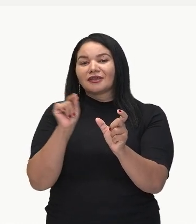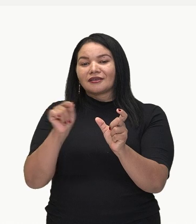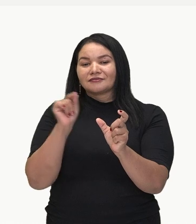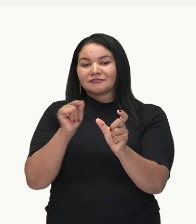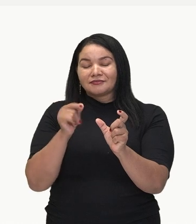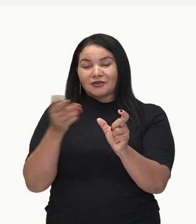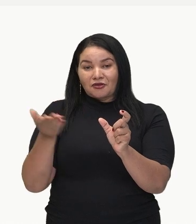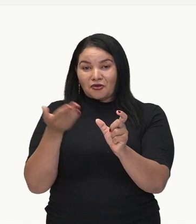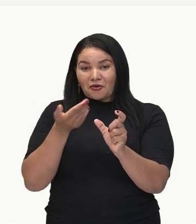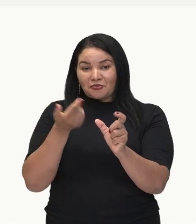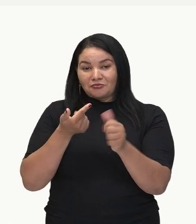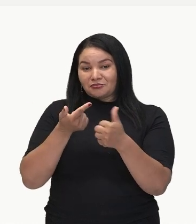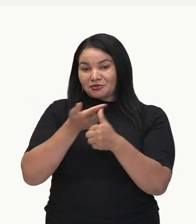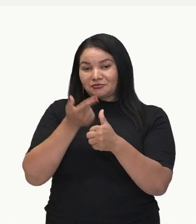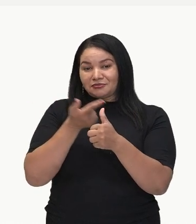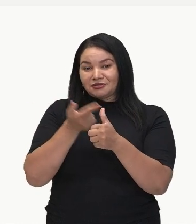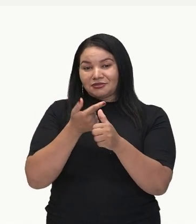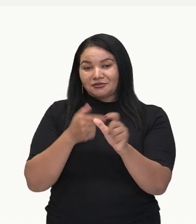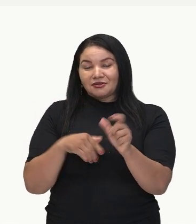primeiro passou a ser